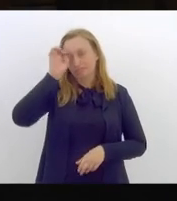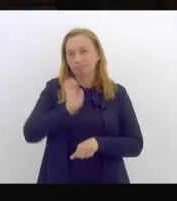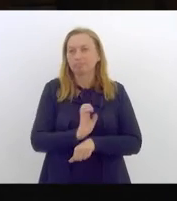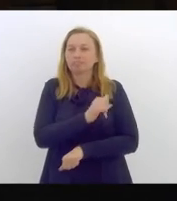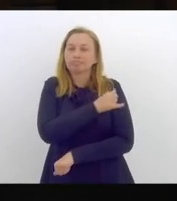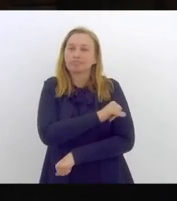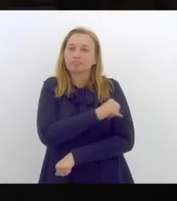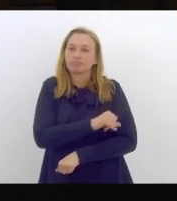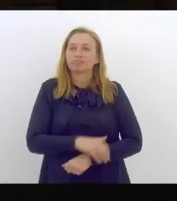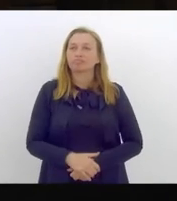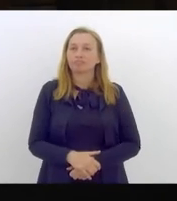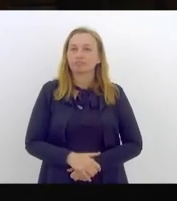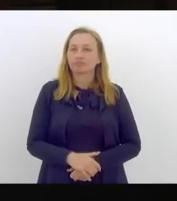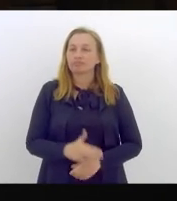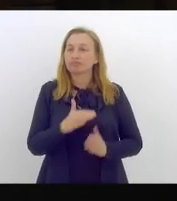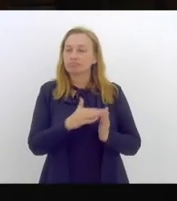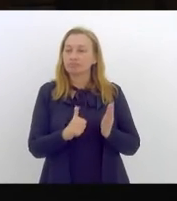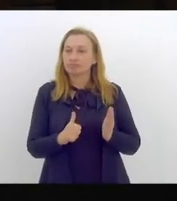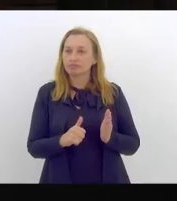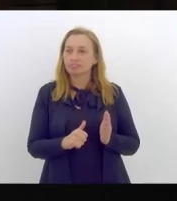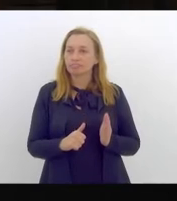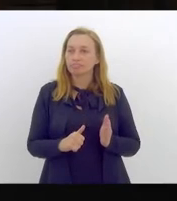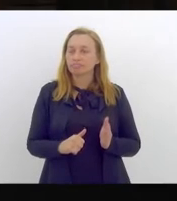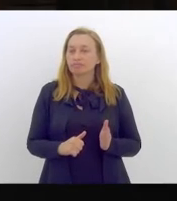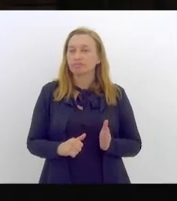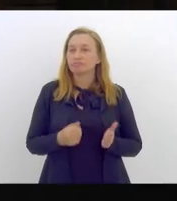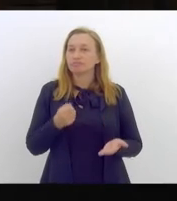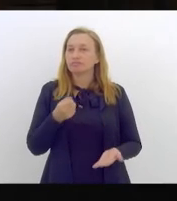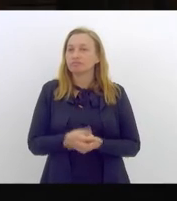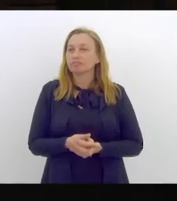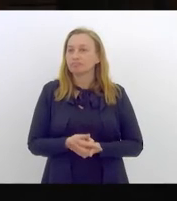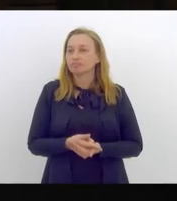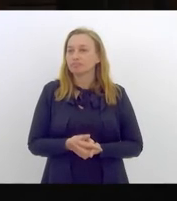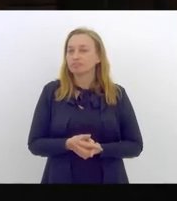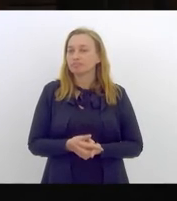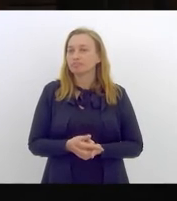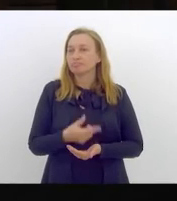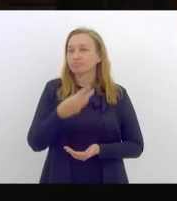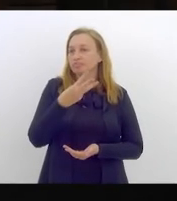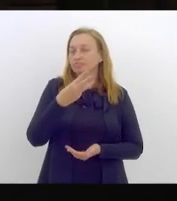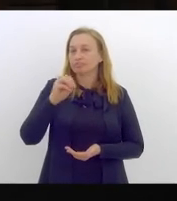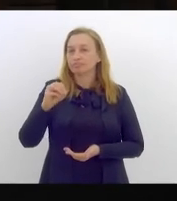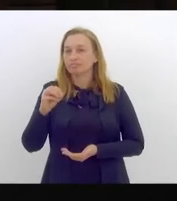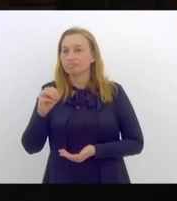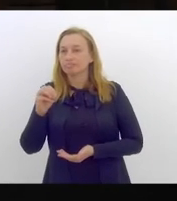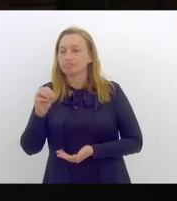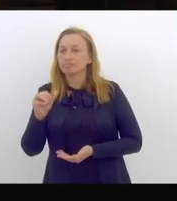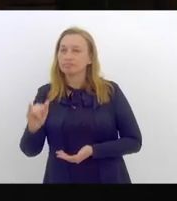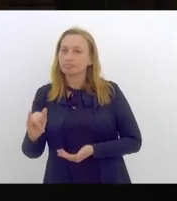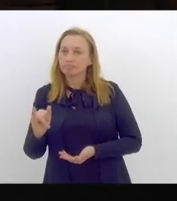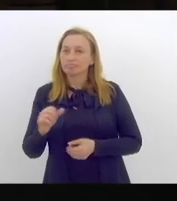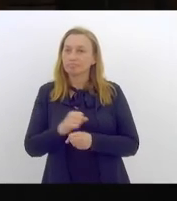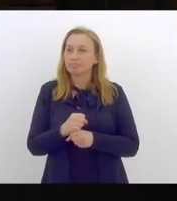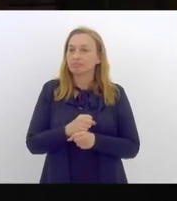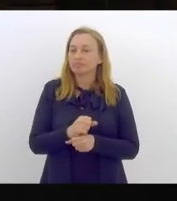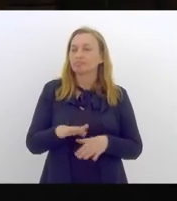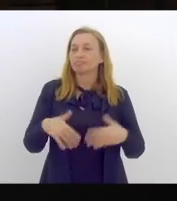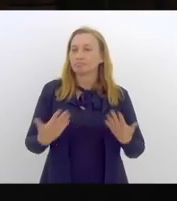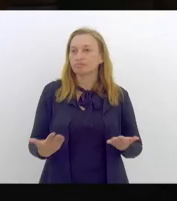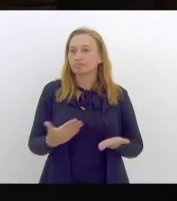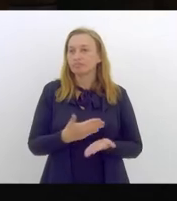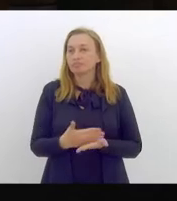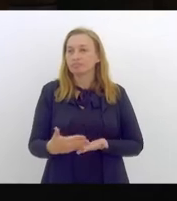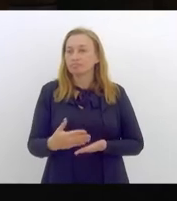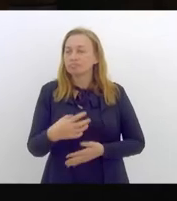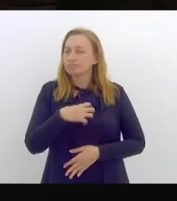Rio de Janeiro, ele retira o que seria aquele pagamento médio de 300 bi ao ano. Então, a princípio, a